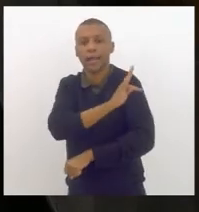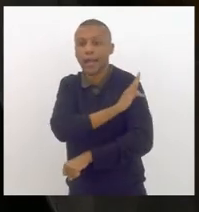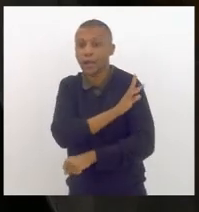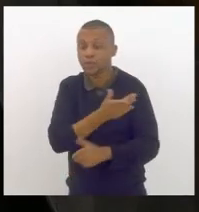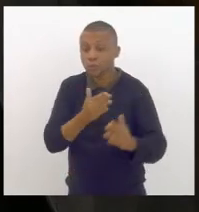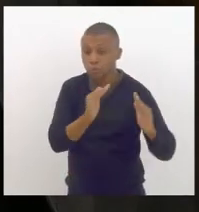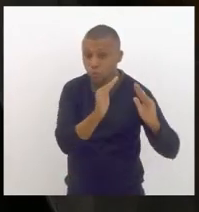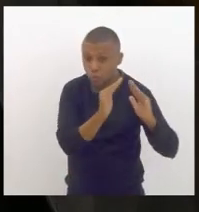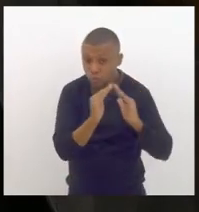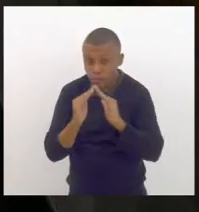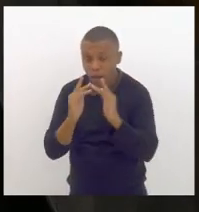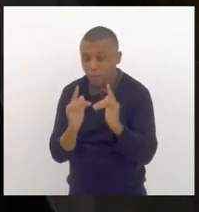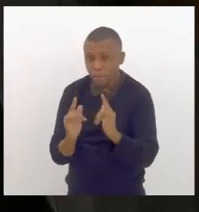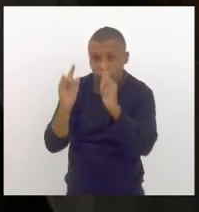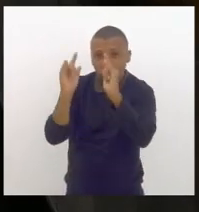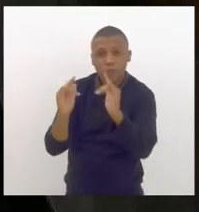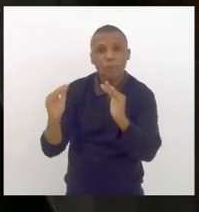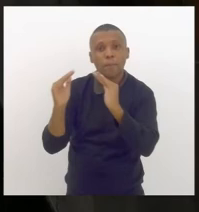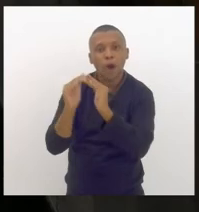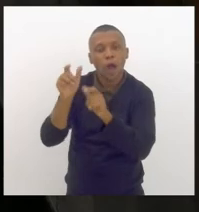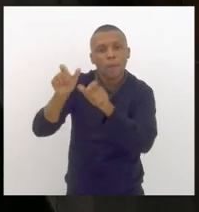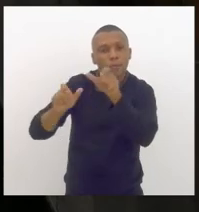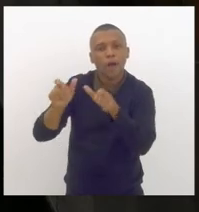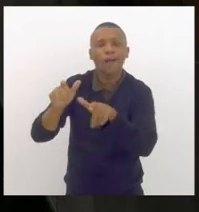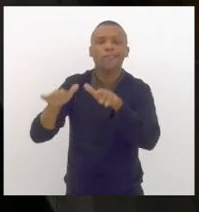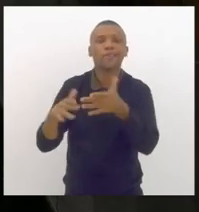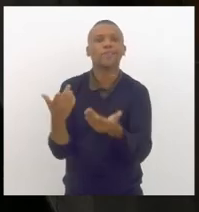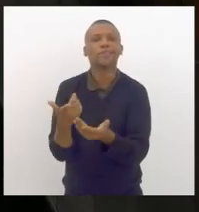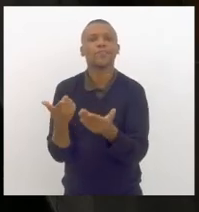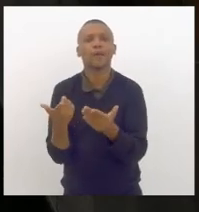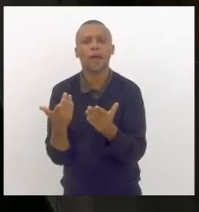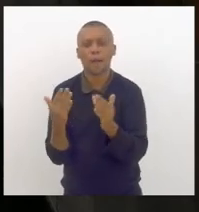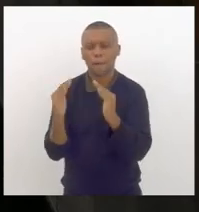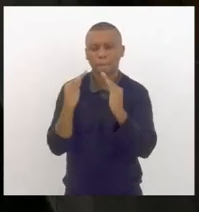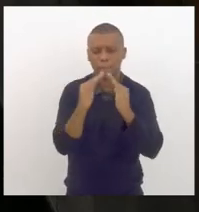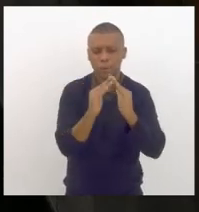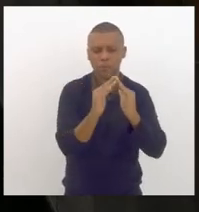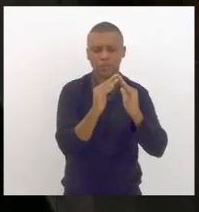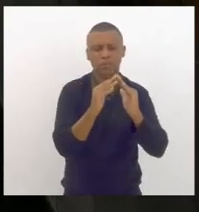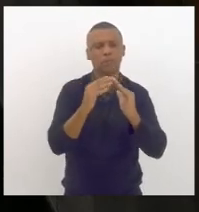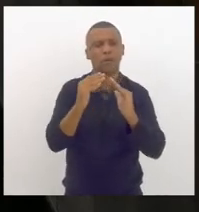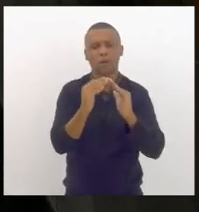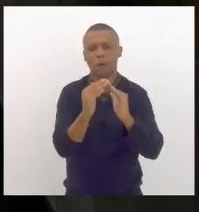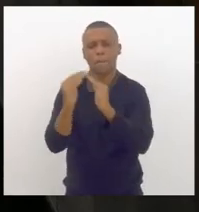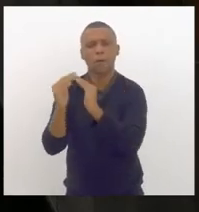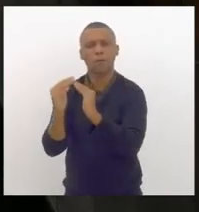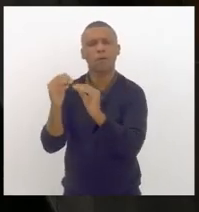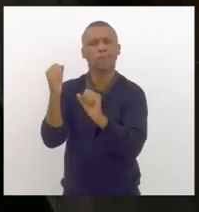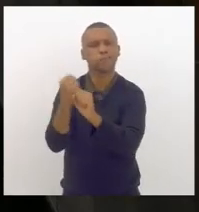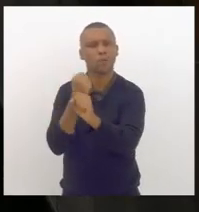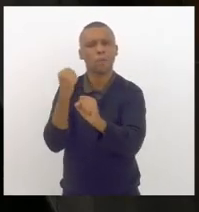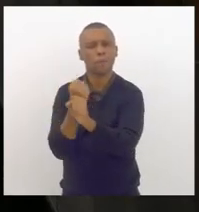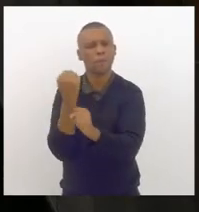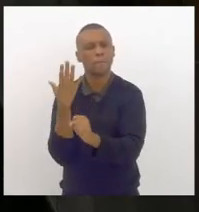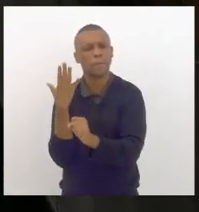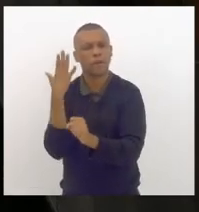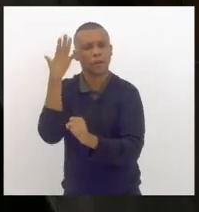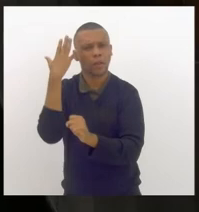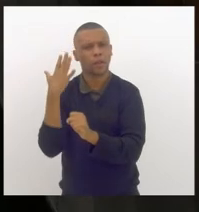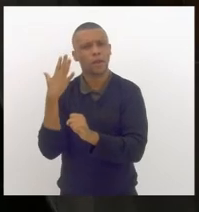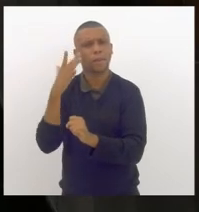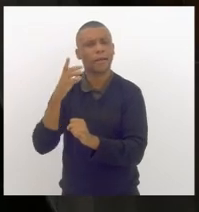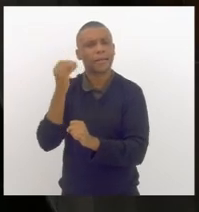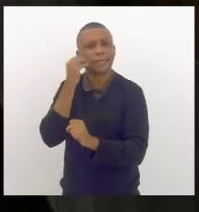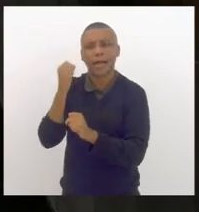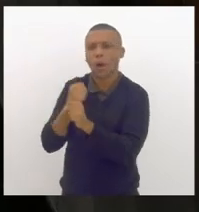pessoas, muitas vezes, Renata, naqueles puxadinhos feitos com muito esforço pelas famílias para fazer um banheiro, para fazer um quarto adicional, para